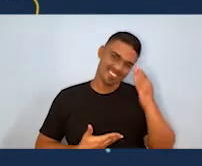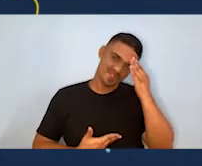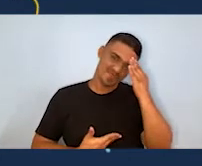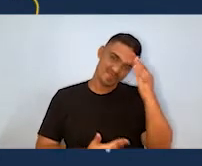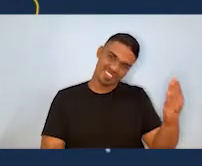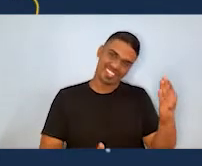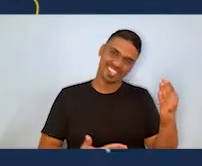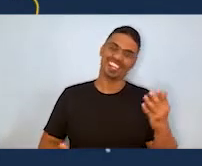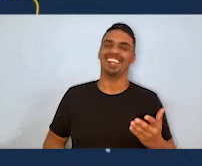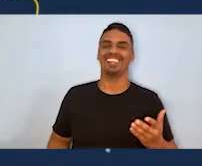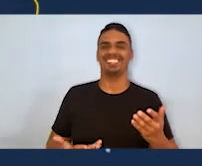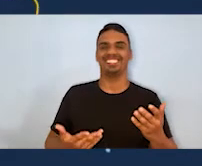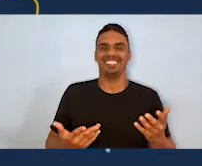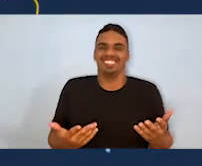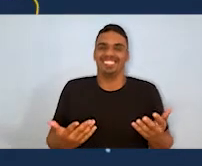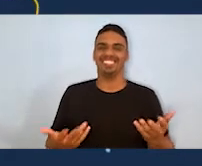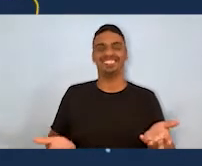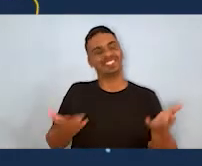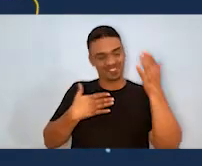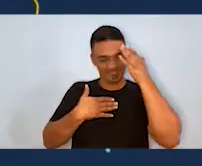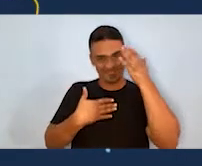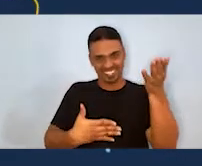Ah, obrigada, Bit Kingdom.